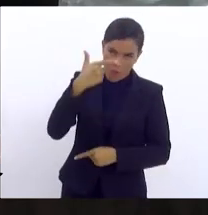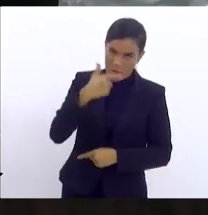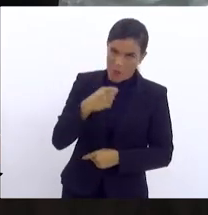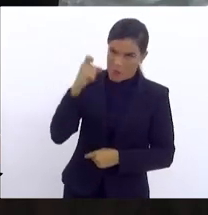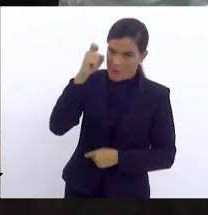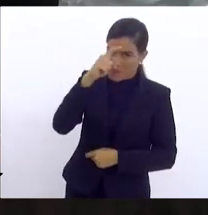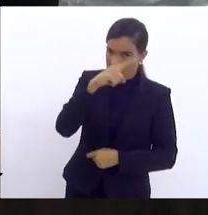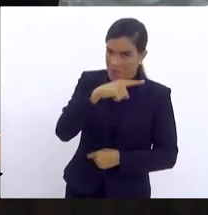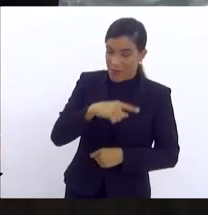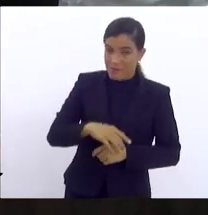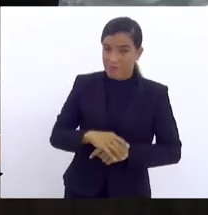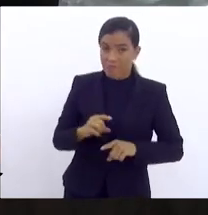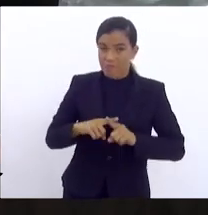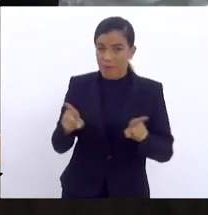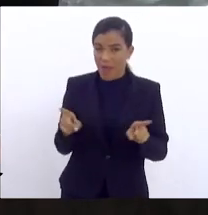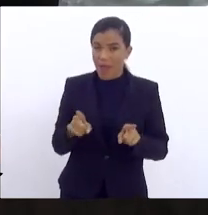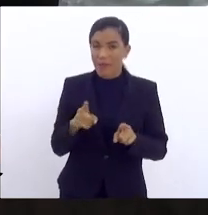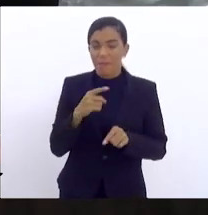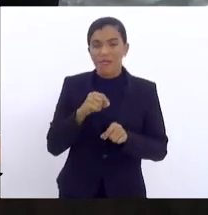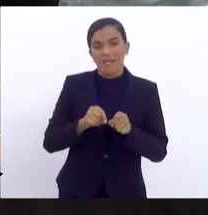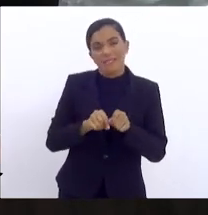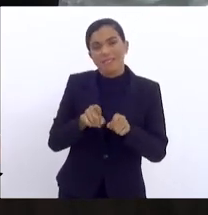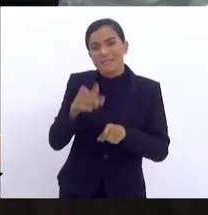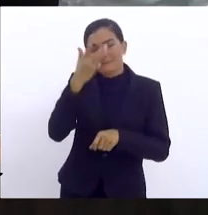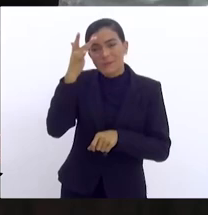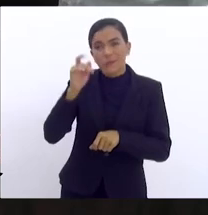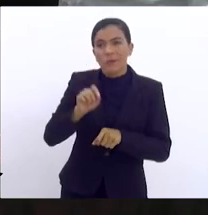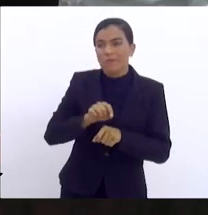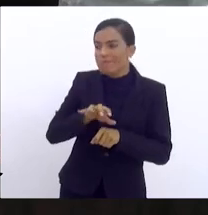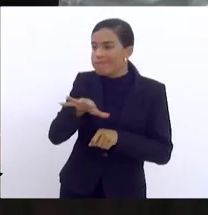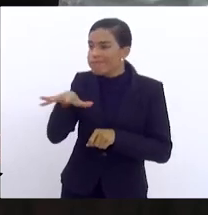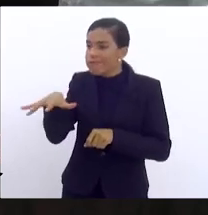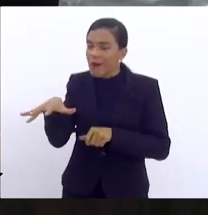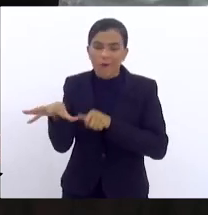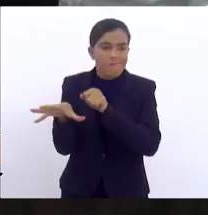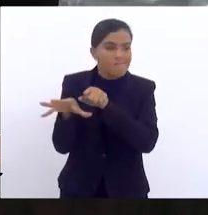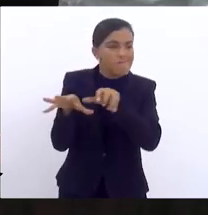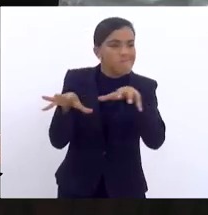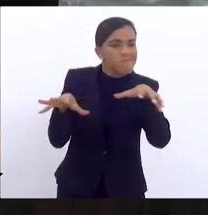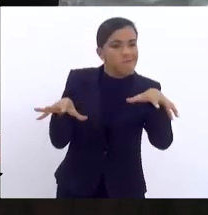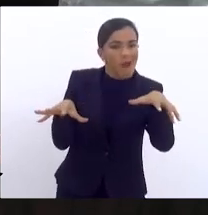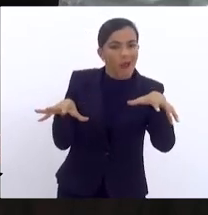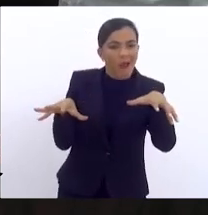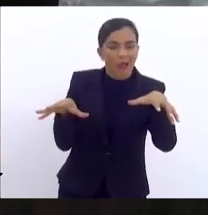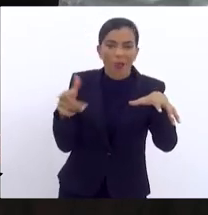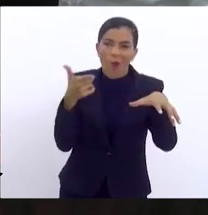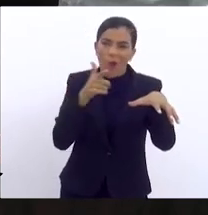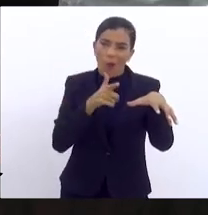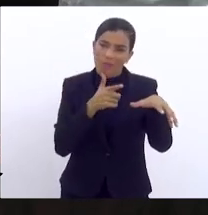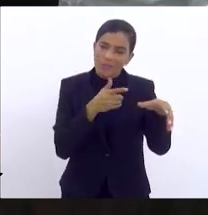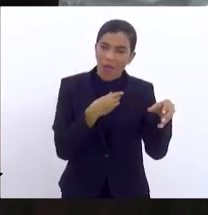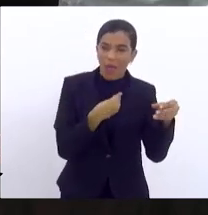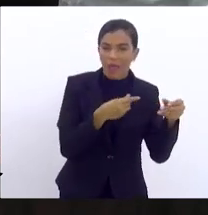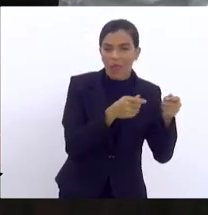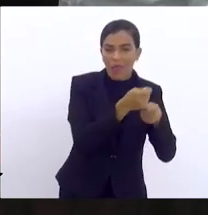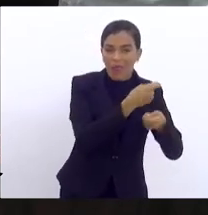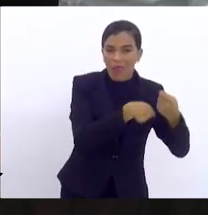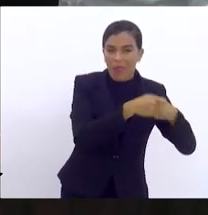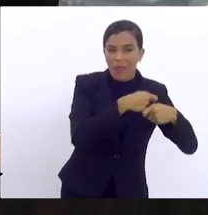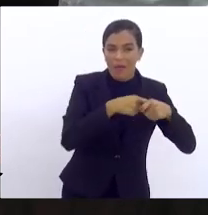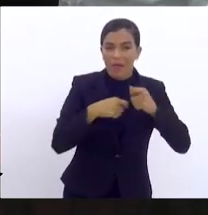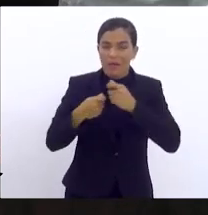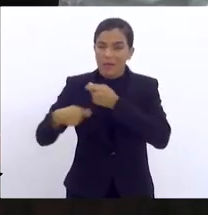parece que esses caras têm tentáculos em vários lugares e consegue mexer algumas coisas que a gente também tá ligado